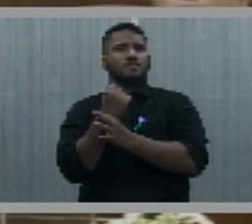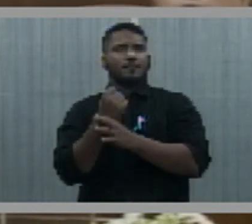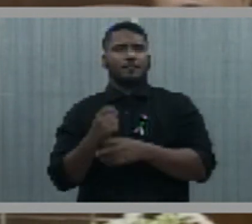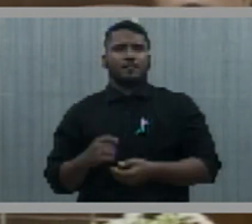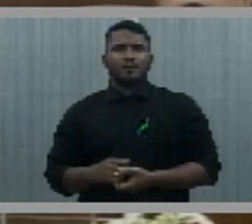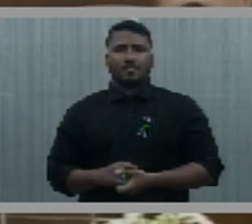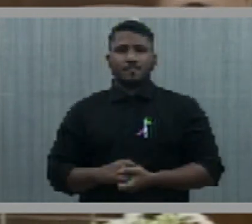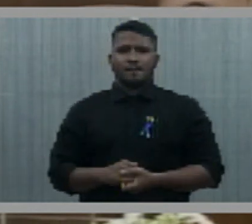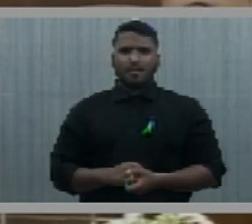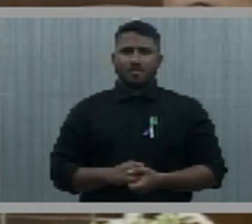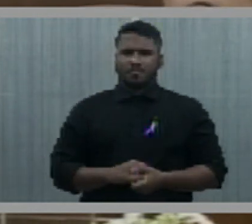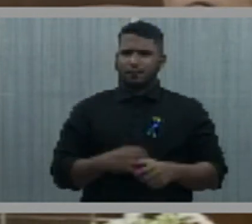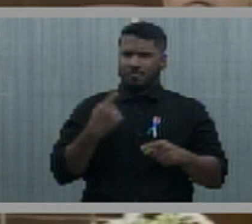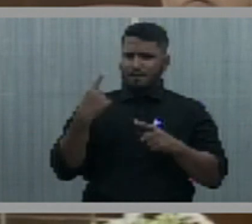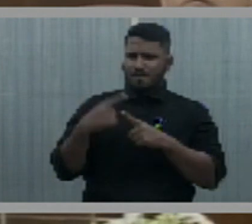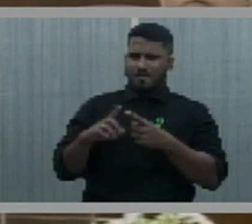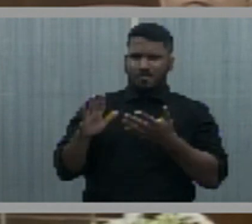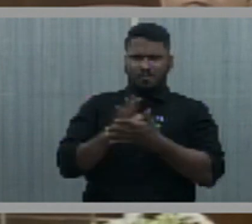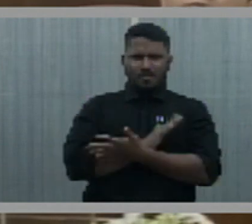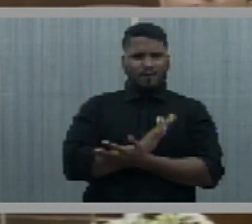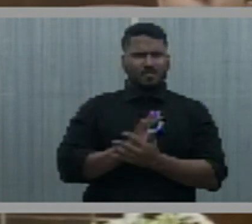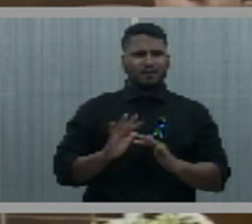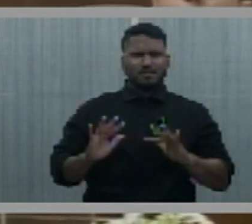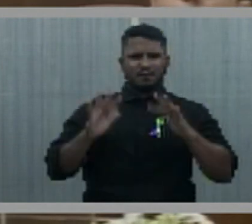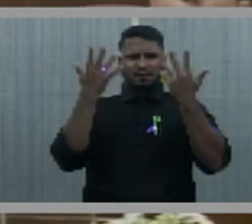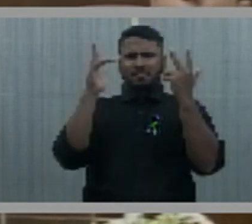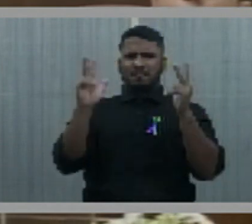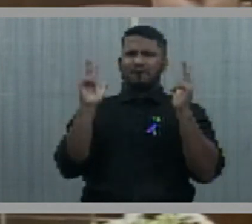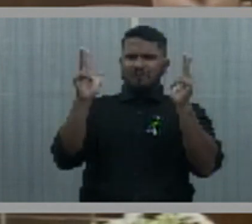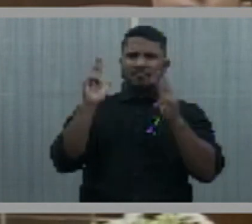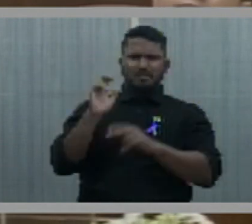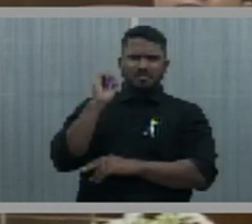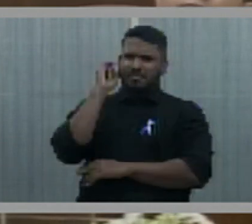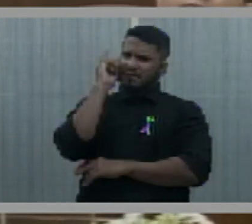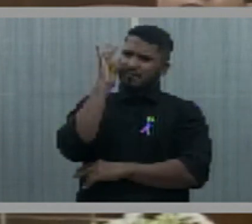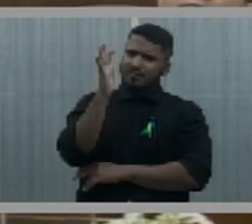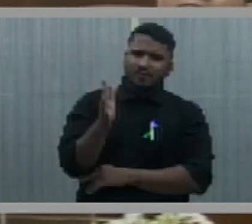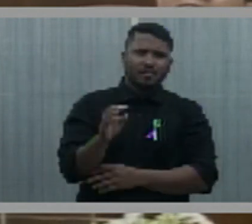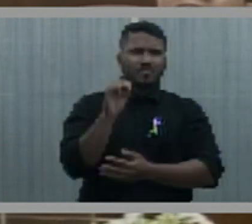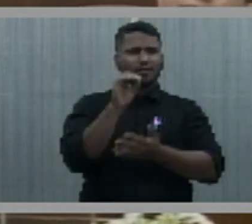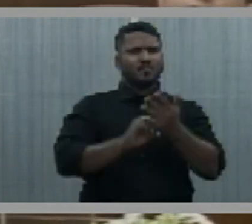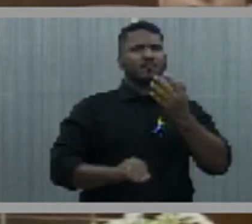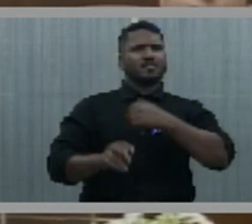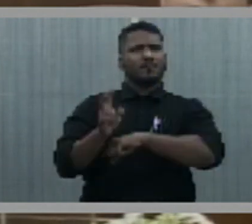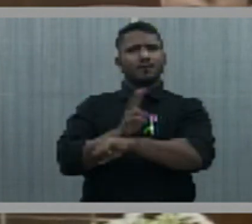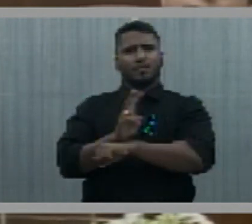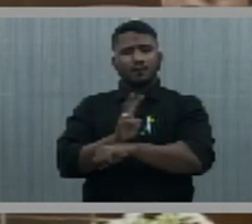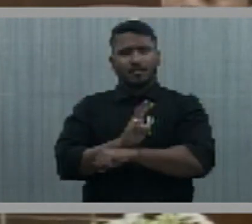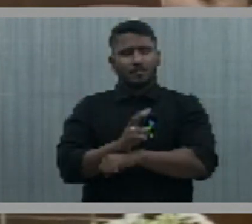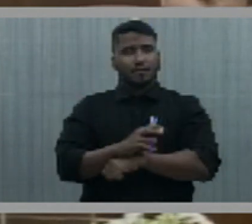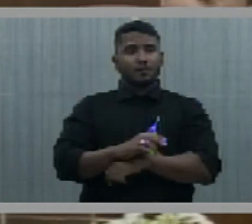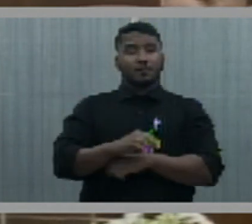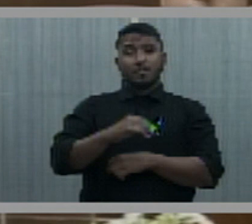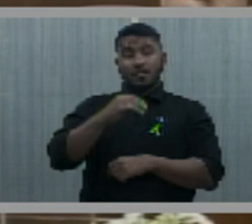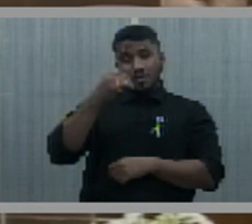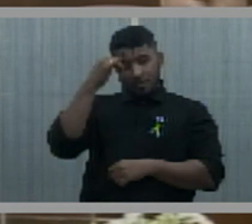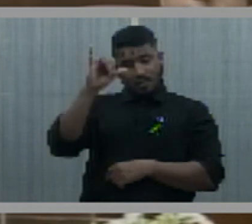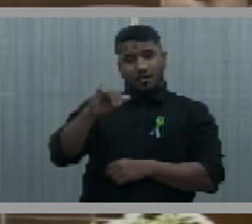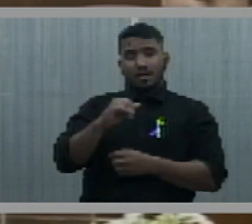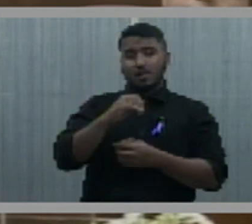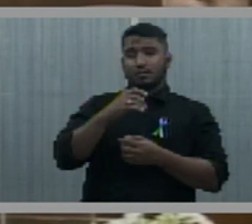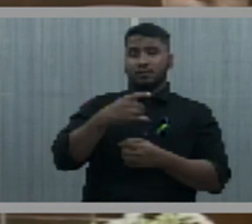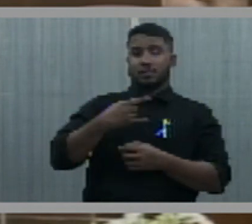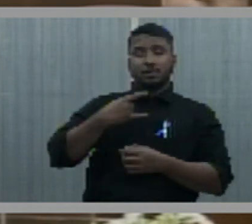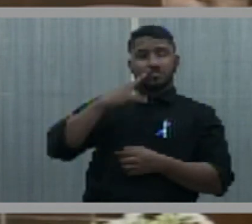quais festas e algazarras se multiplicam e, aliadas à falta de fiscalização do consumo de álcool para menores, se torna